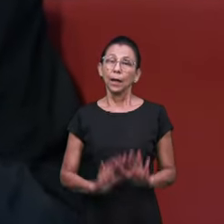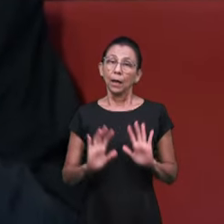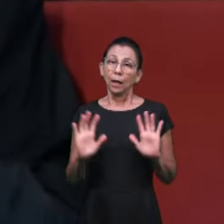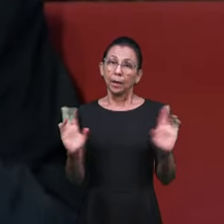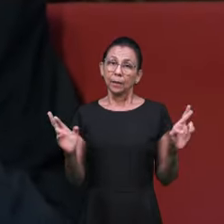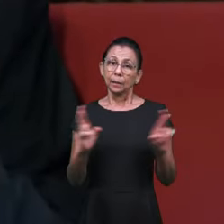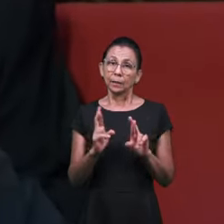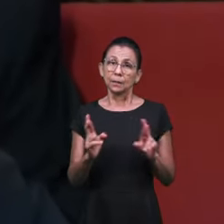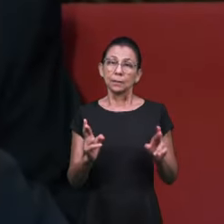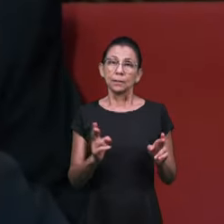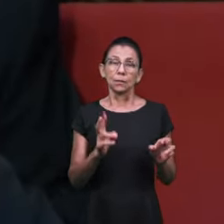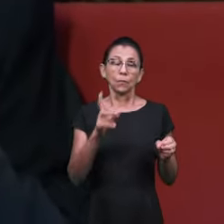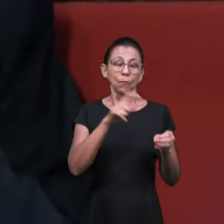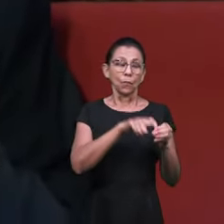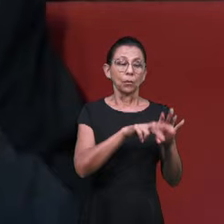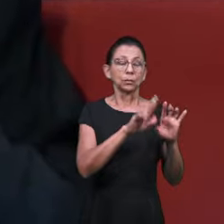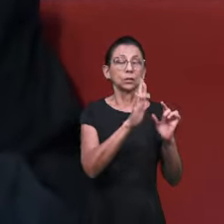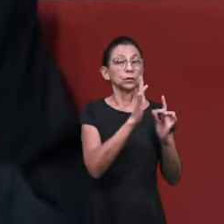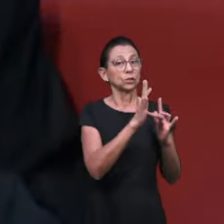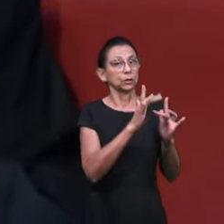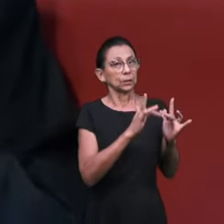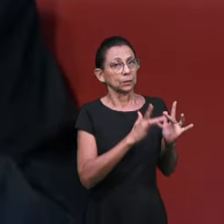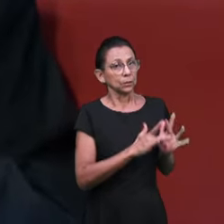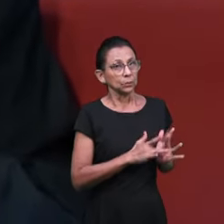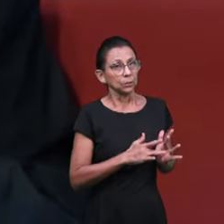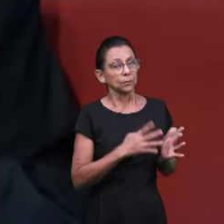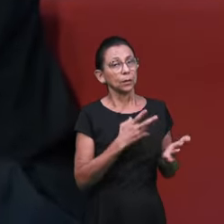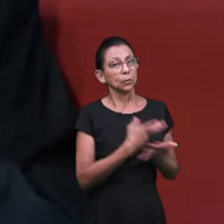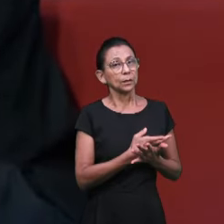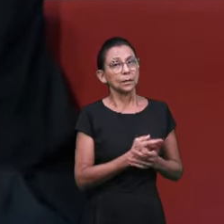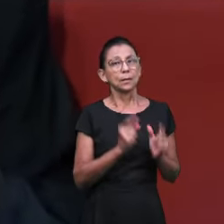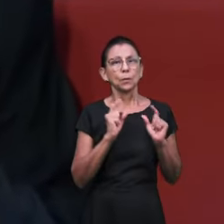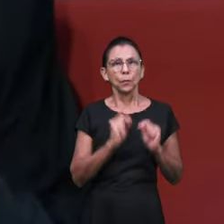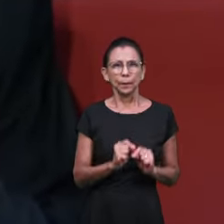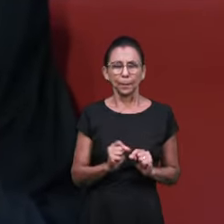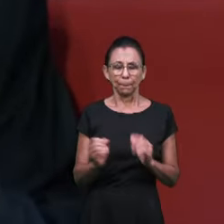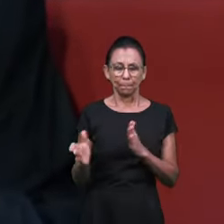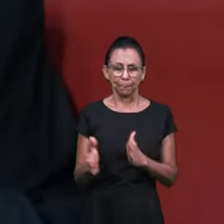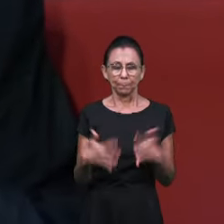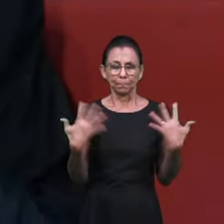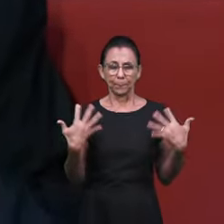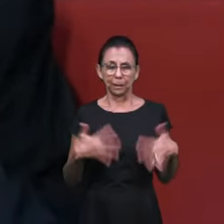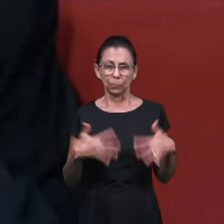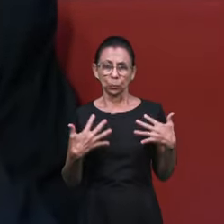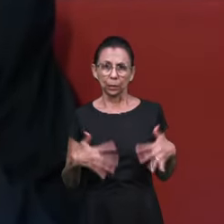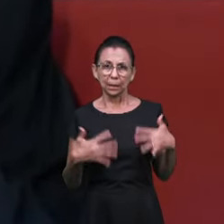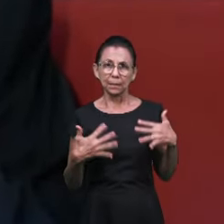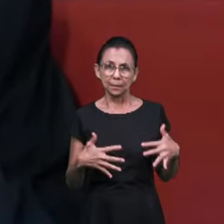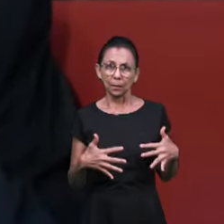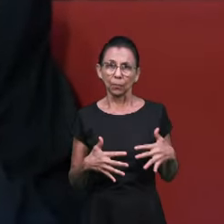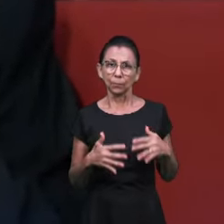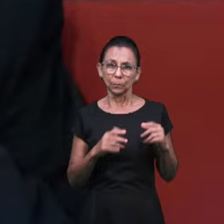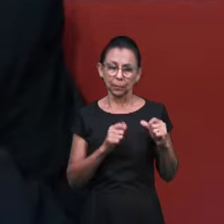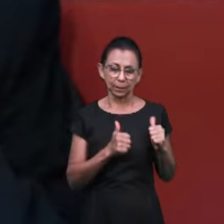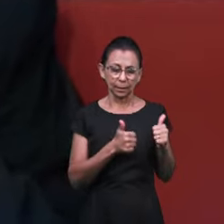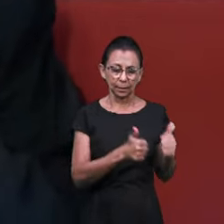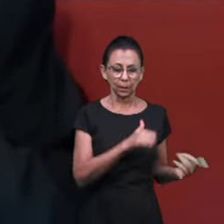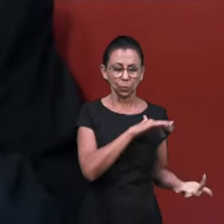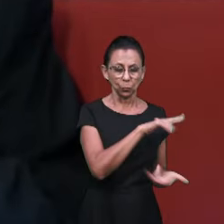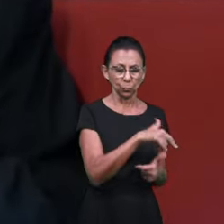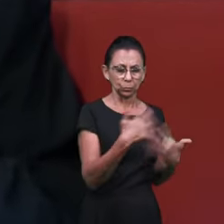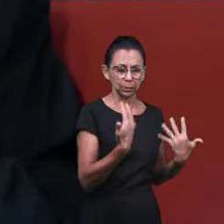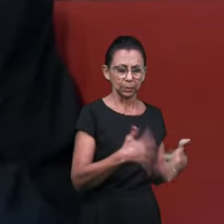Jesus será depois da grande tribulação, porque quando a igreja for arrebatada, o